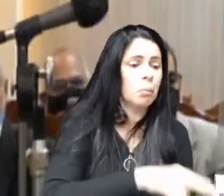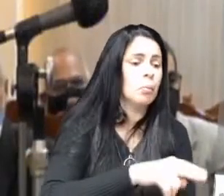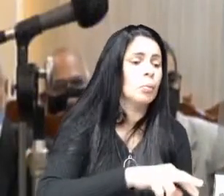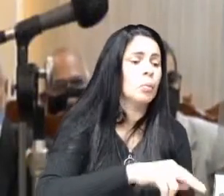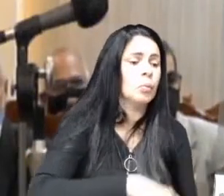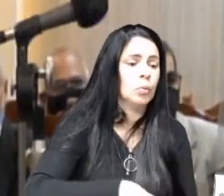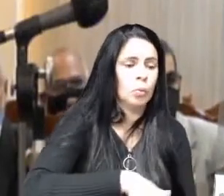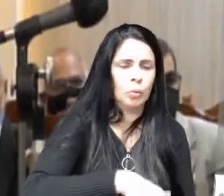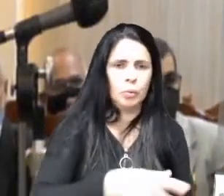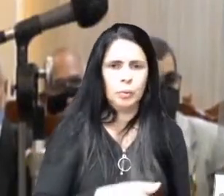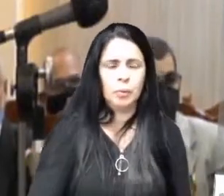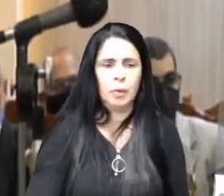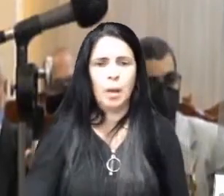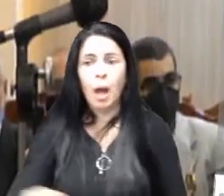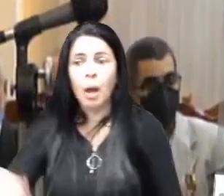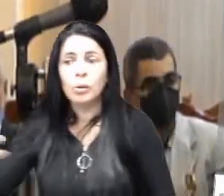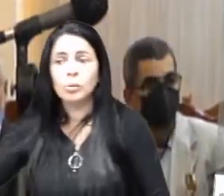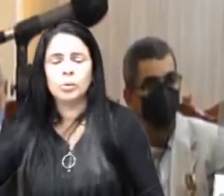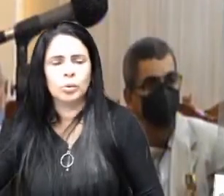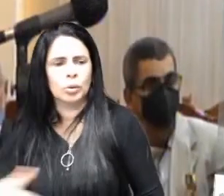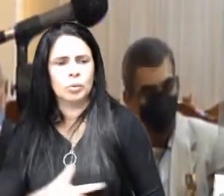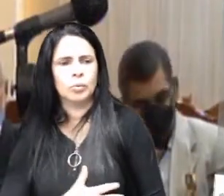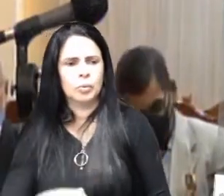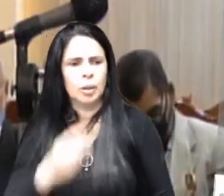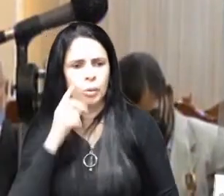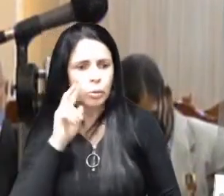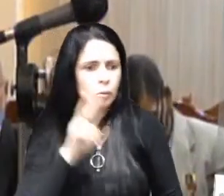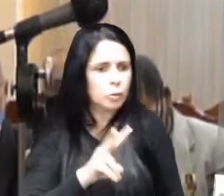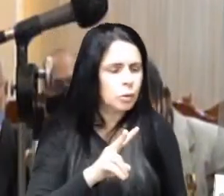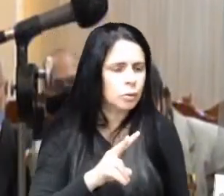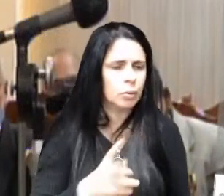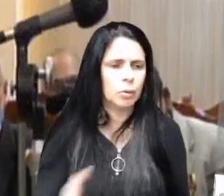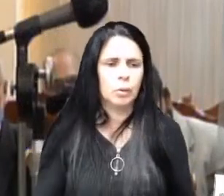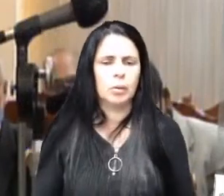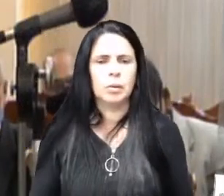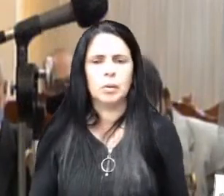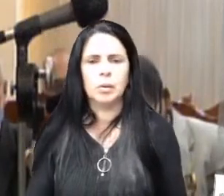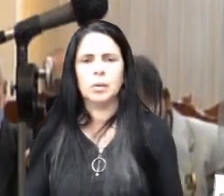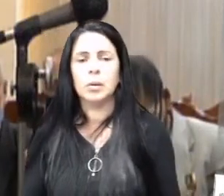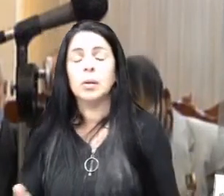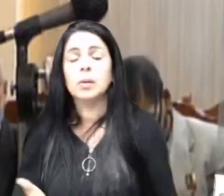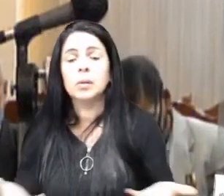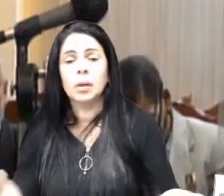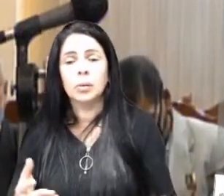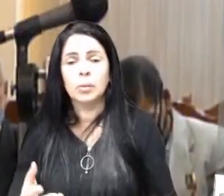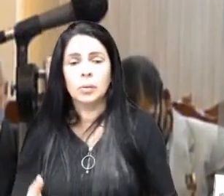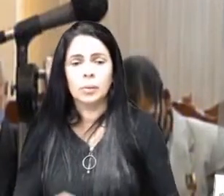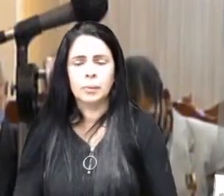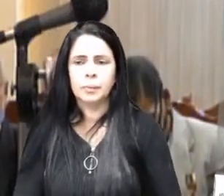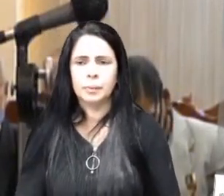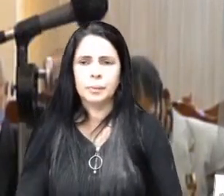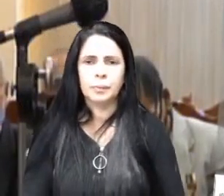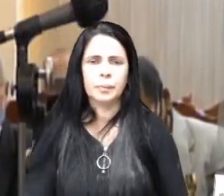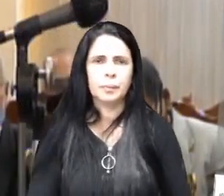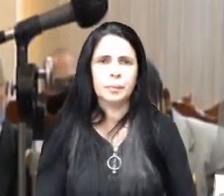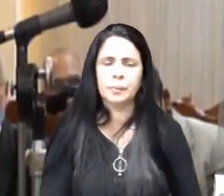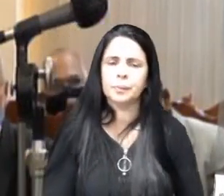aquilo, olha, leia o texto comigo, 23, diga, então, tomaram, sem